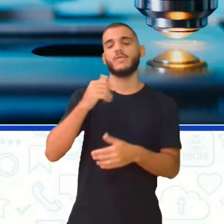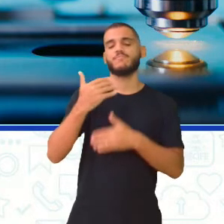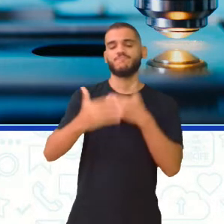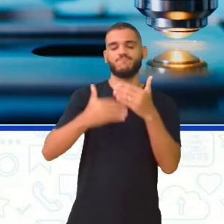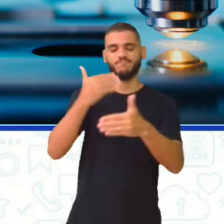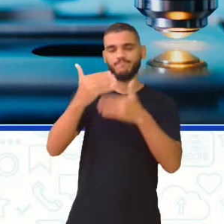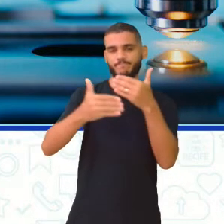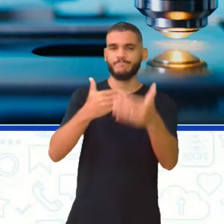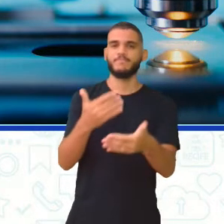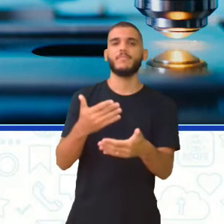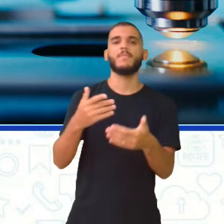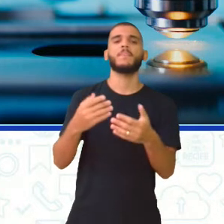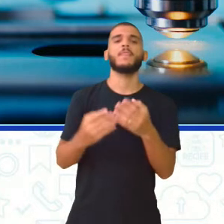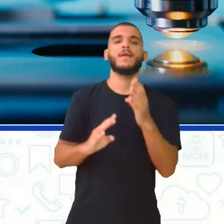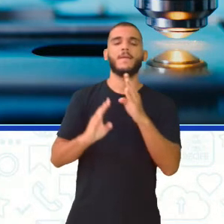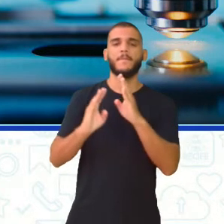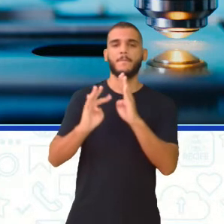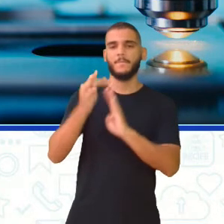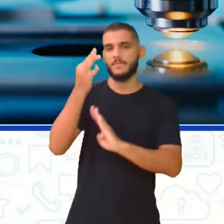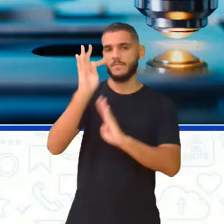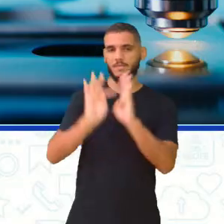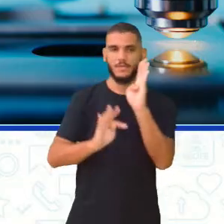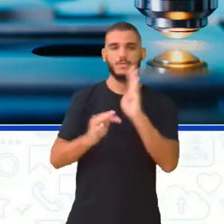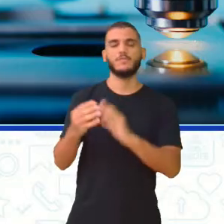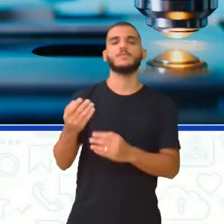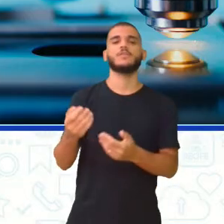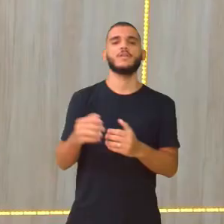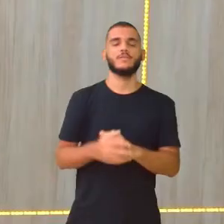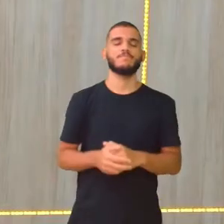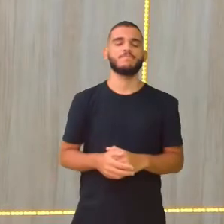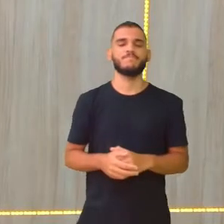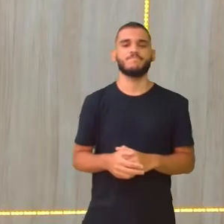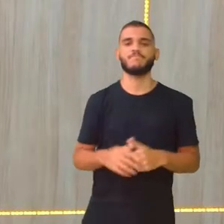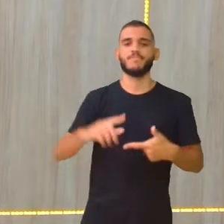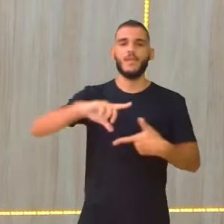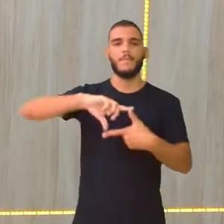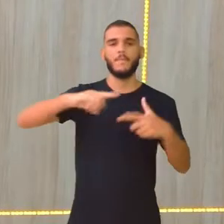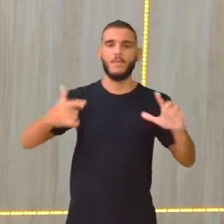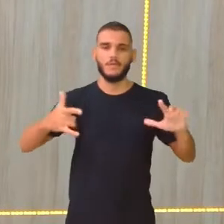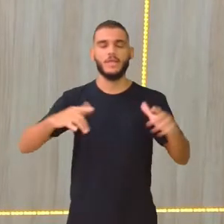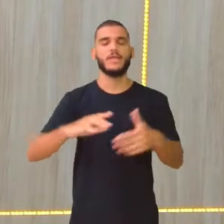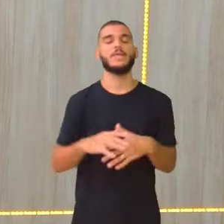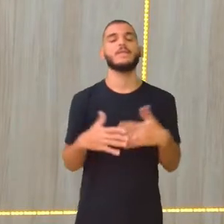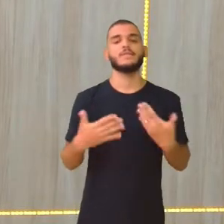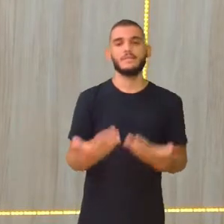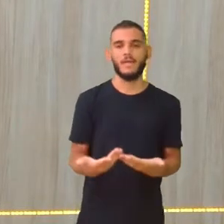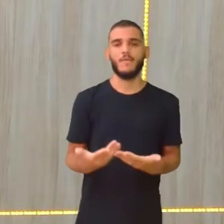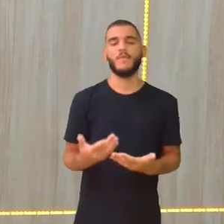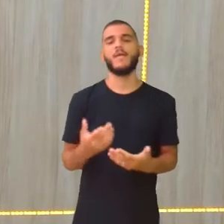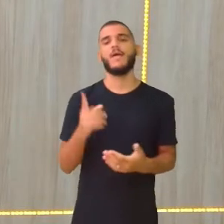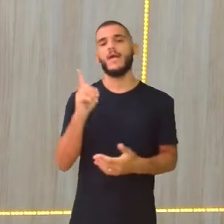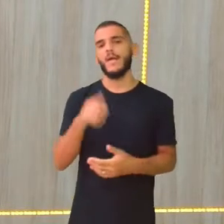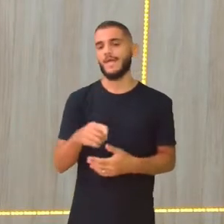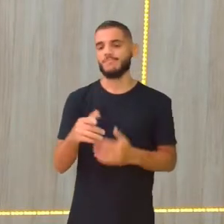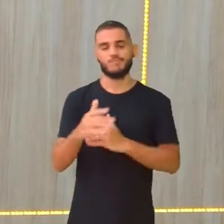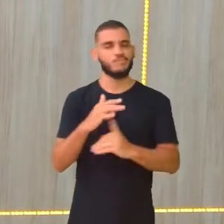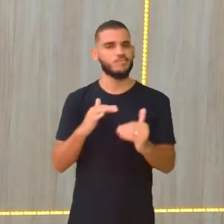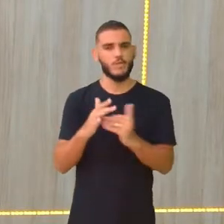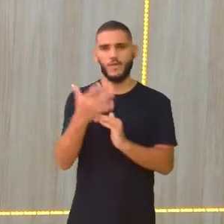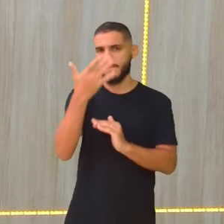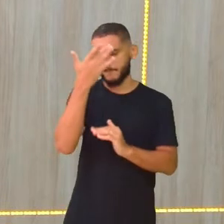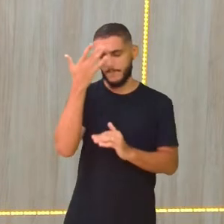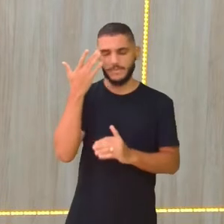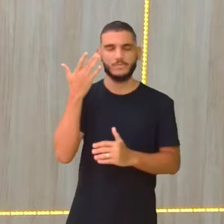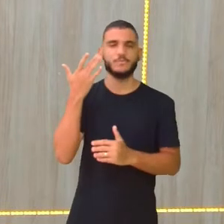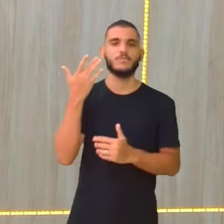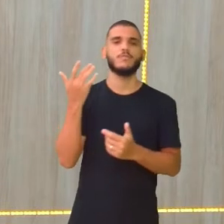de biotecnologia moderna. Então, essa biotecnologia moderna, ela está aí, a serviço de todos nós. E o que nós